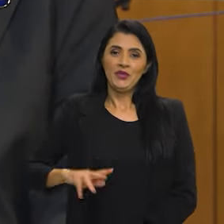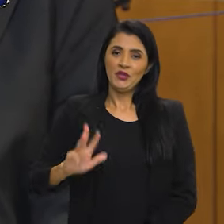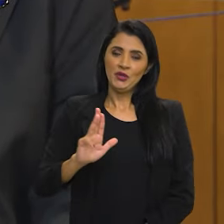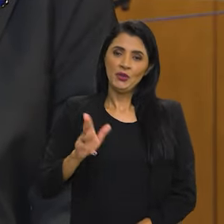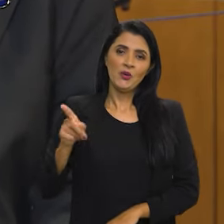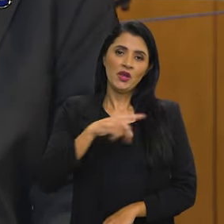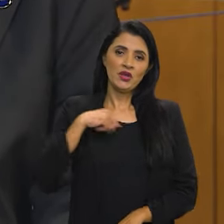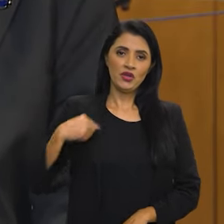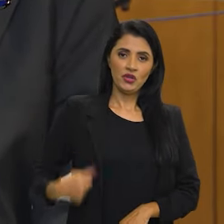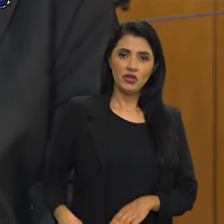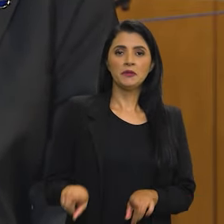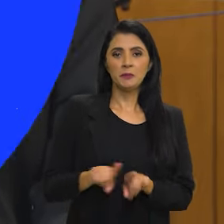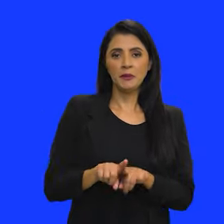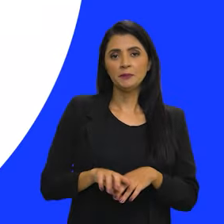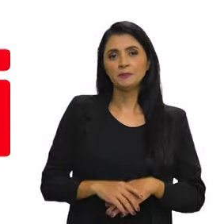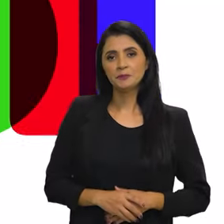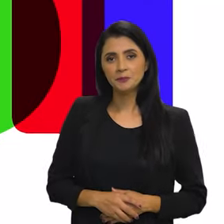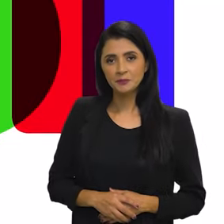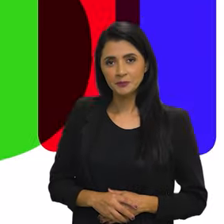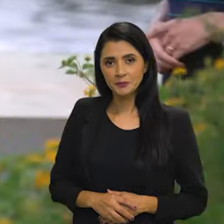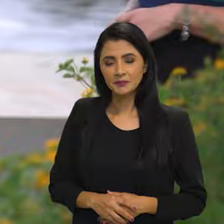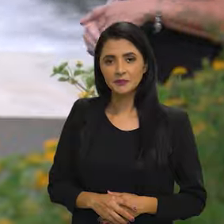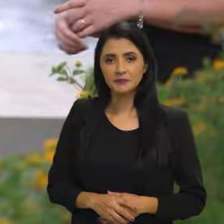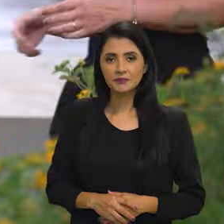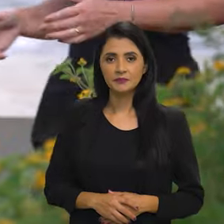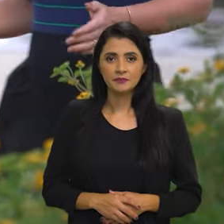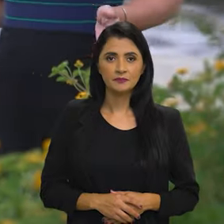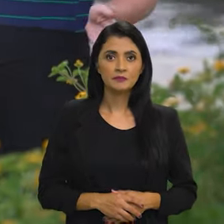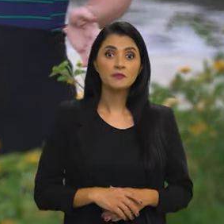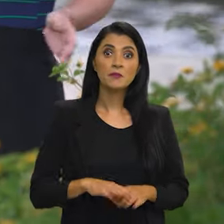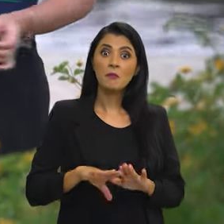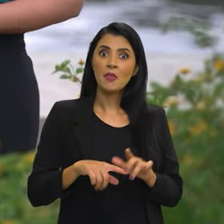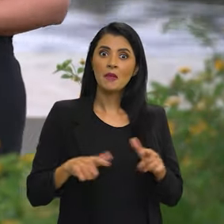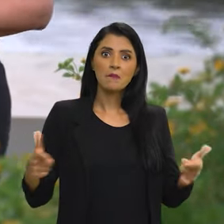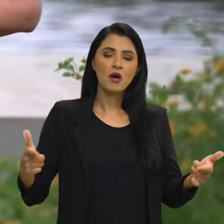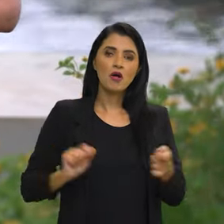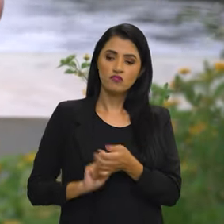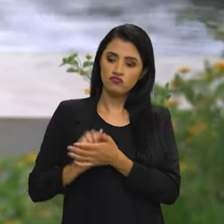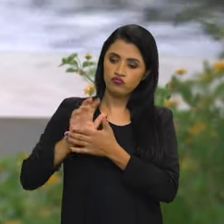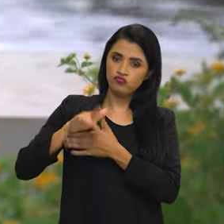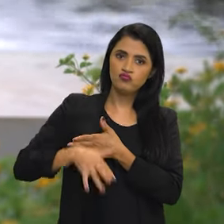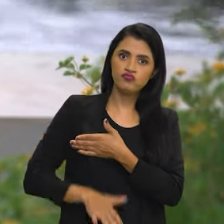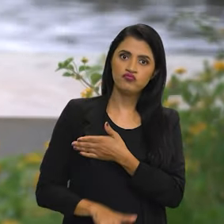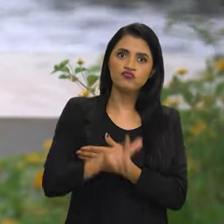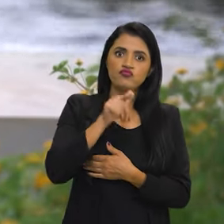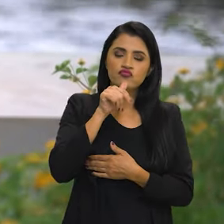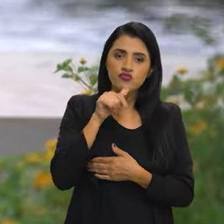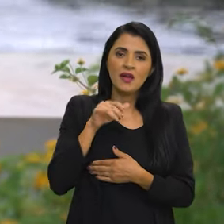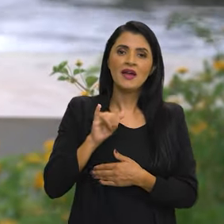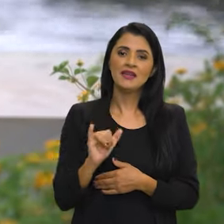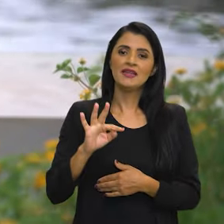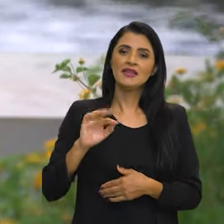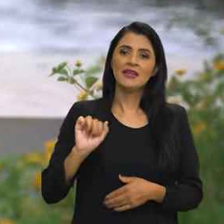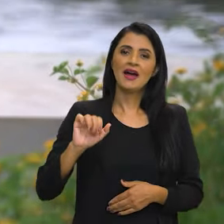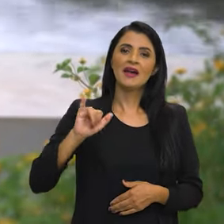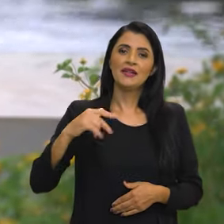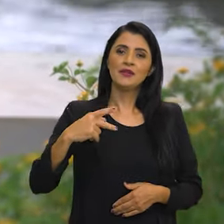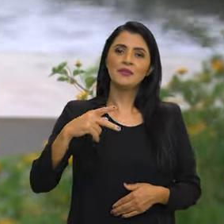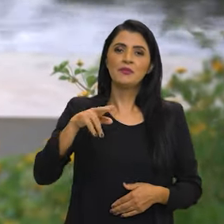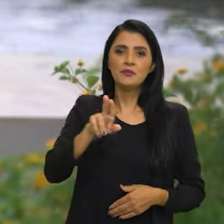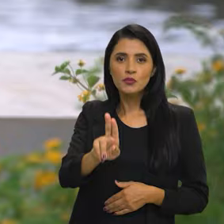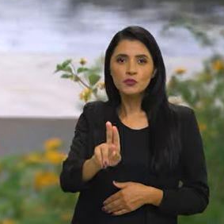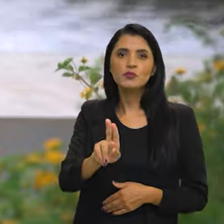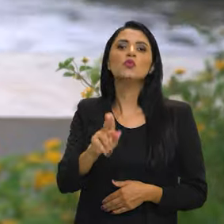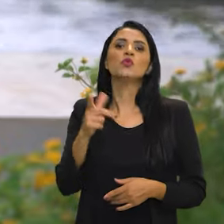a retomada com o programa sino-brasileiro. Como uma das maiores hidrelétricas do mundo, Itaipu Binacional